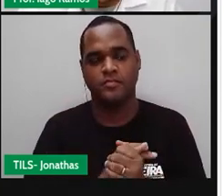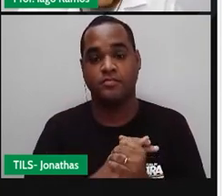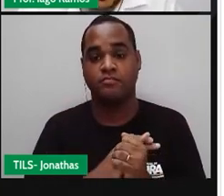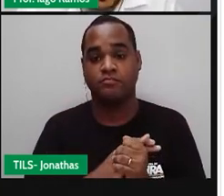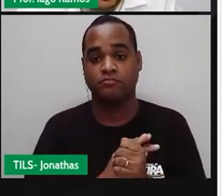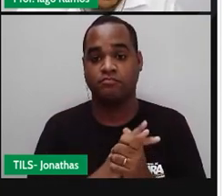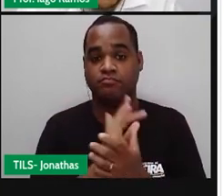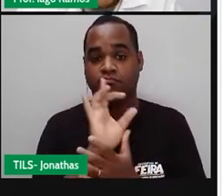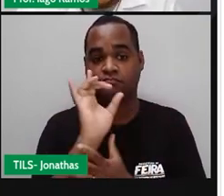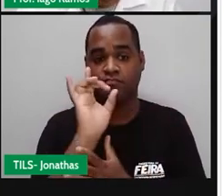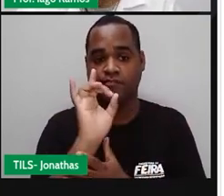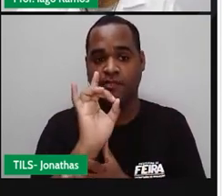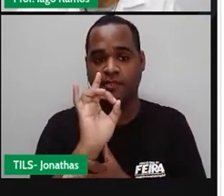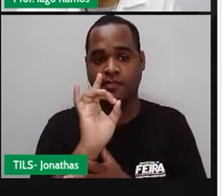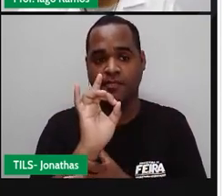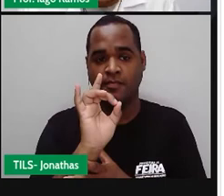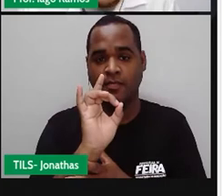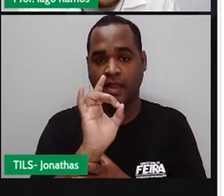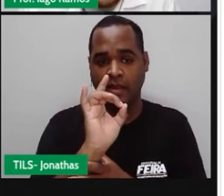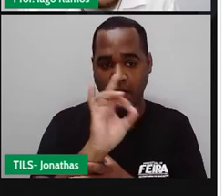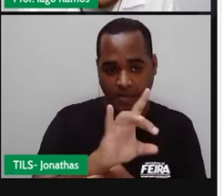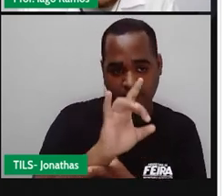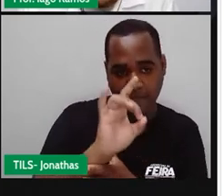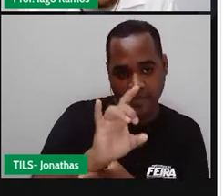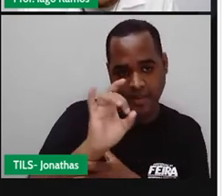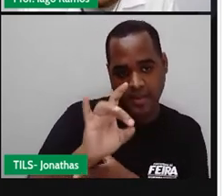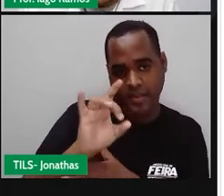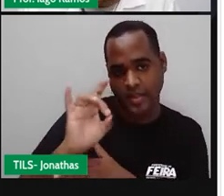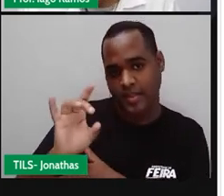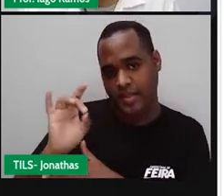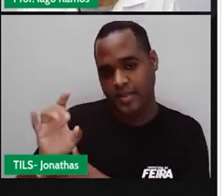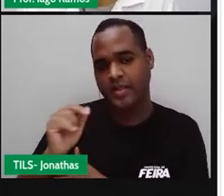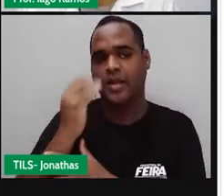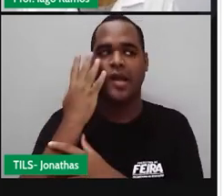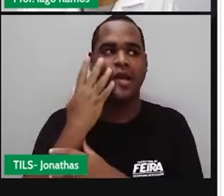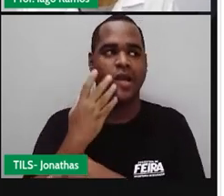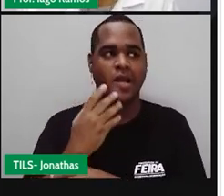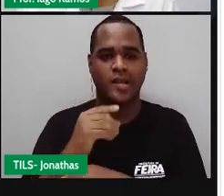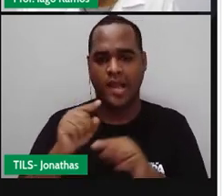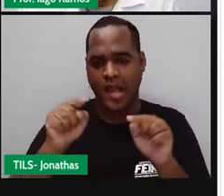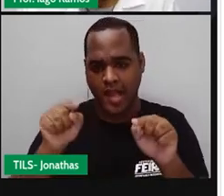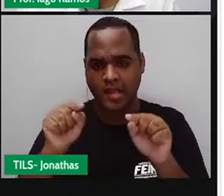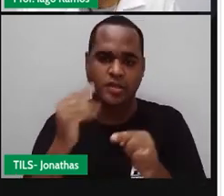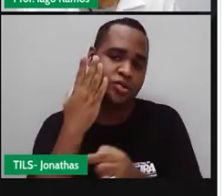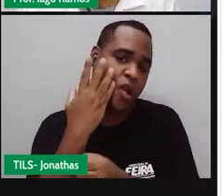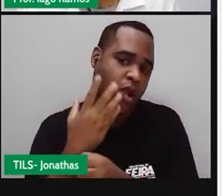de nada a criança a cada criança